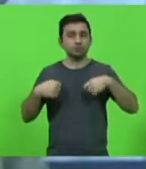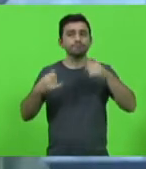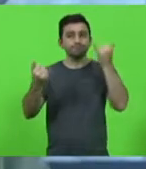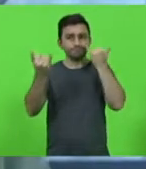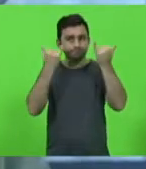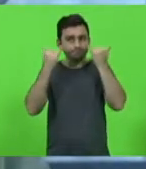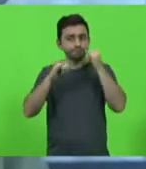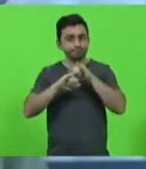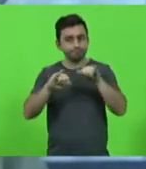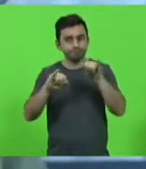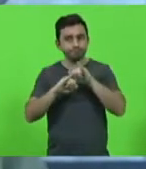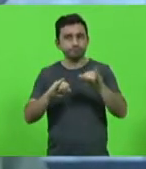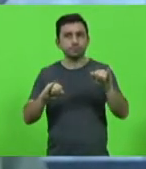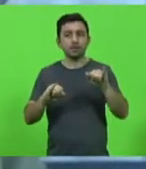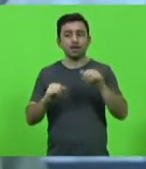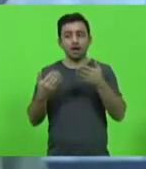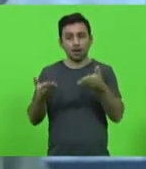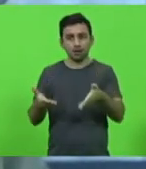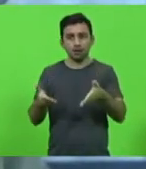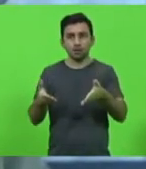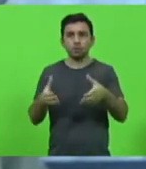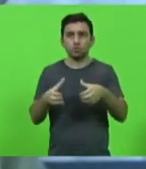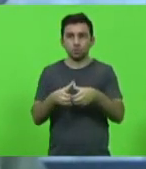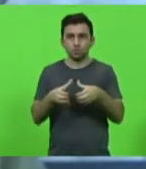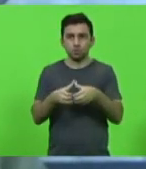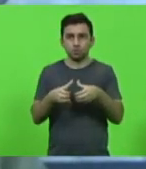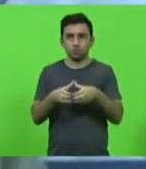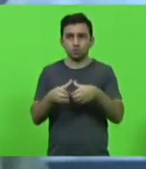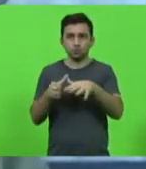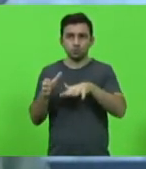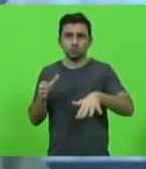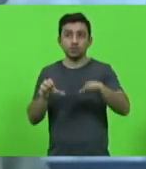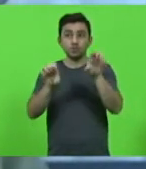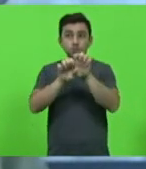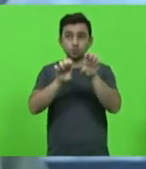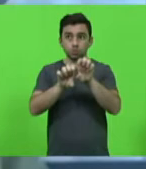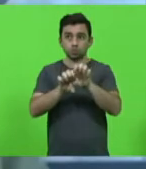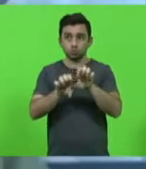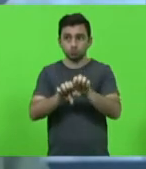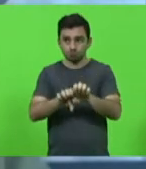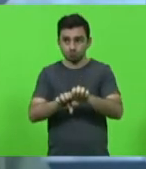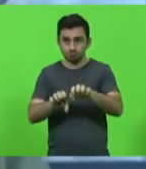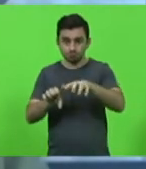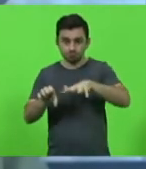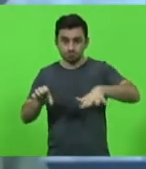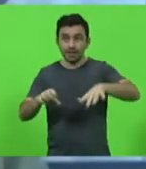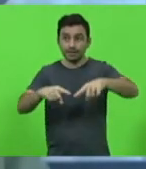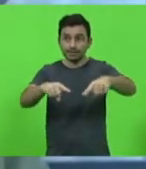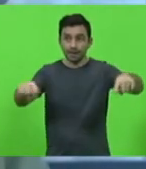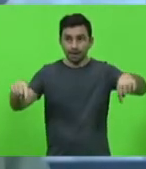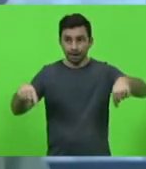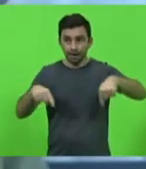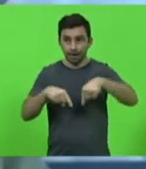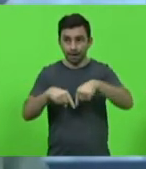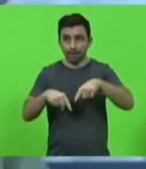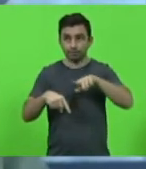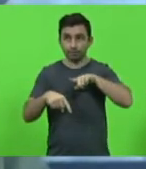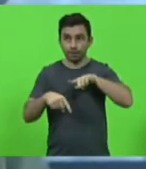Esse observatório, ele é constituído de uma estrutura física, uma sala com